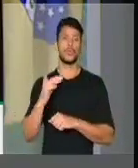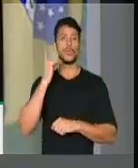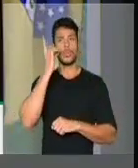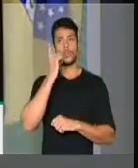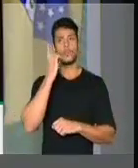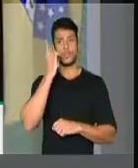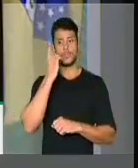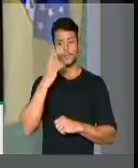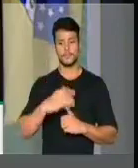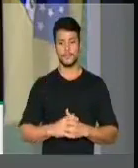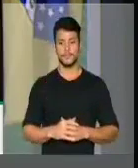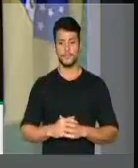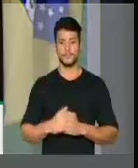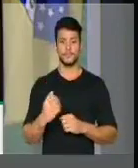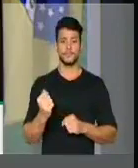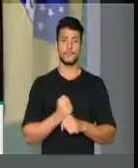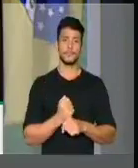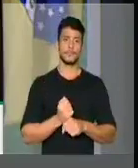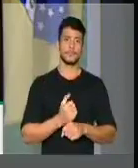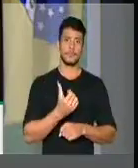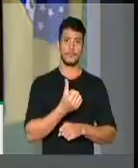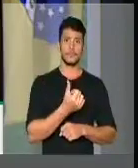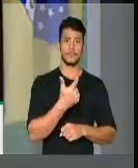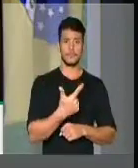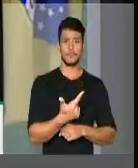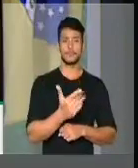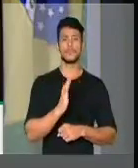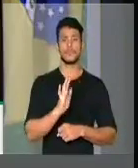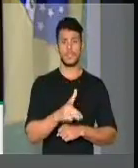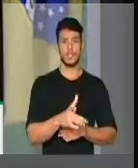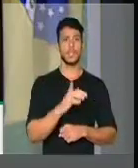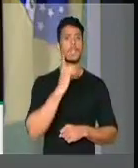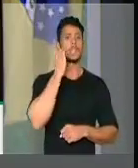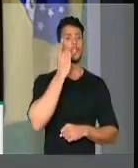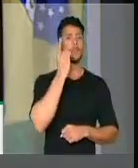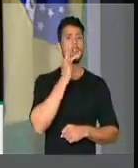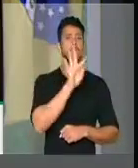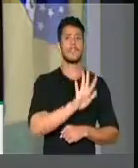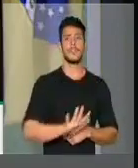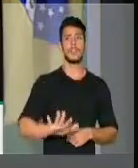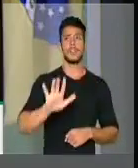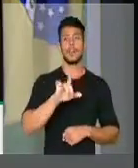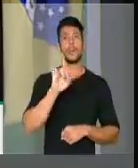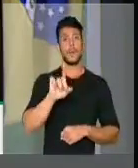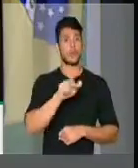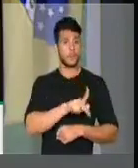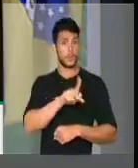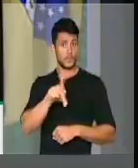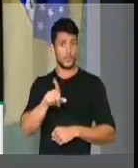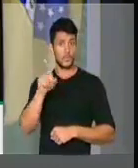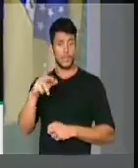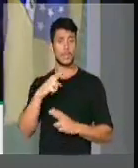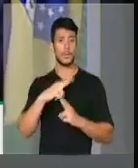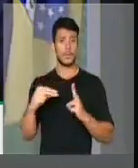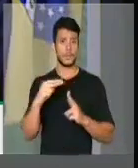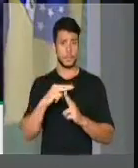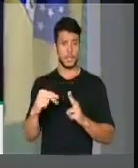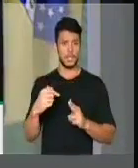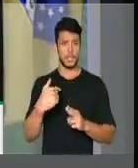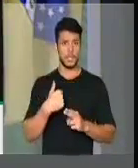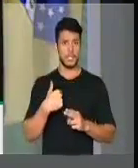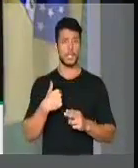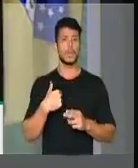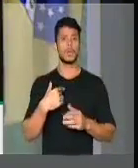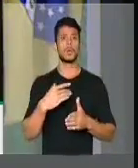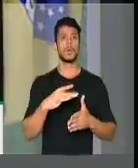Piauí em 1962. Fui deputado federal, fui professor da UNB, a meu convite, aliás, na época eu chefiava da